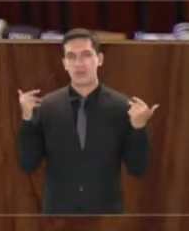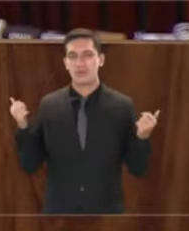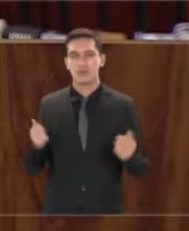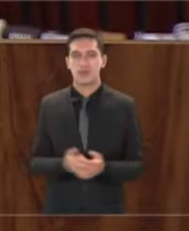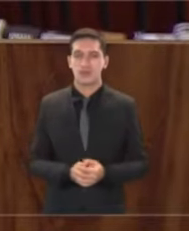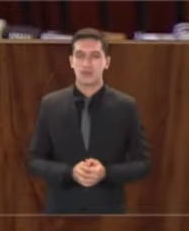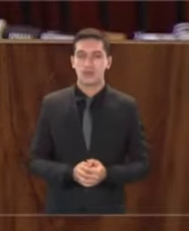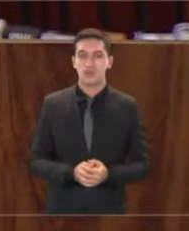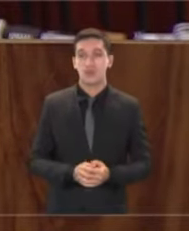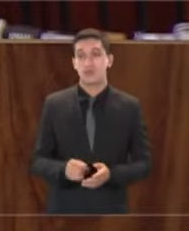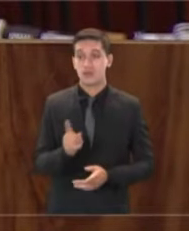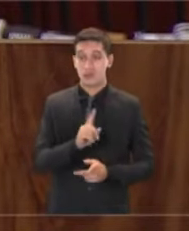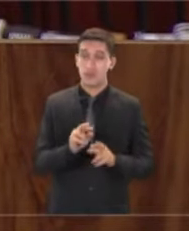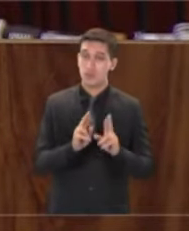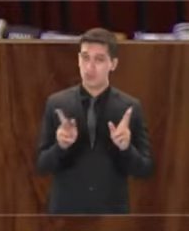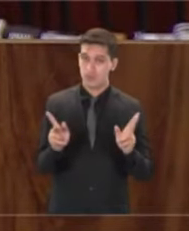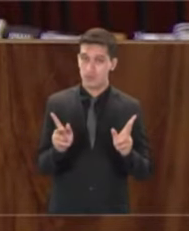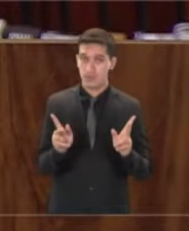Não obstante,